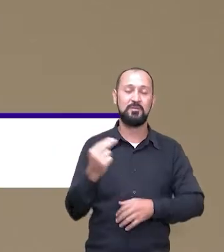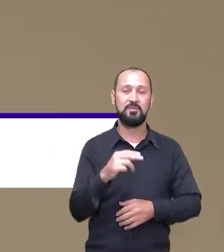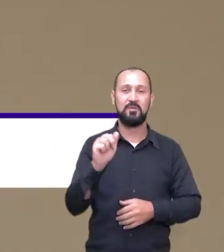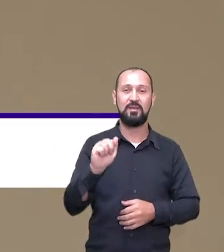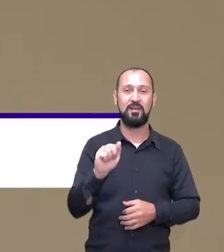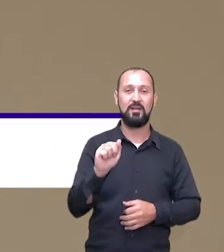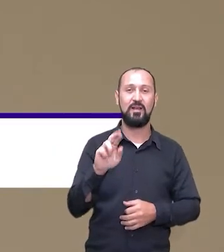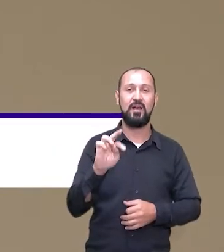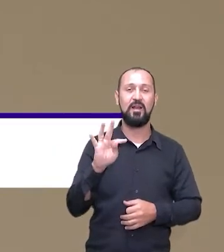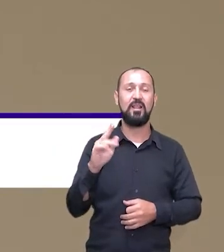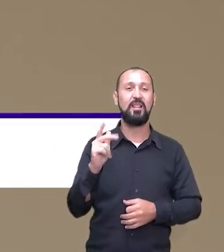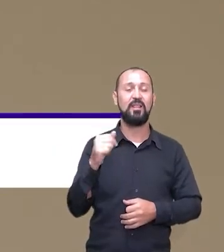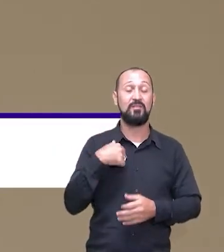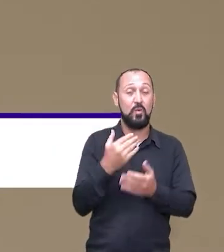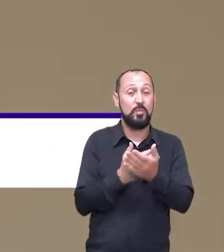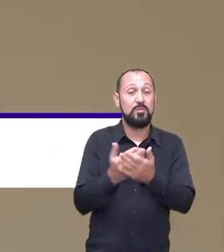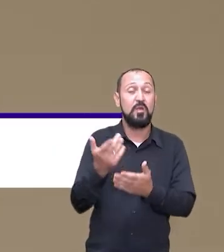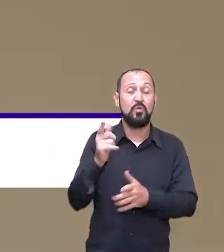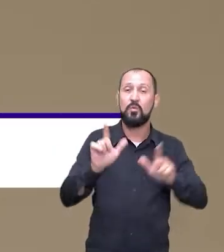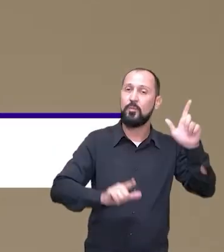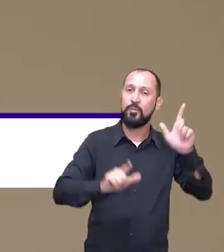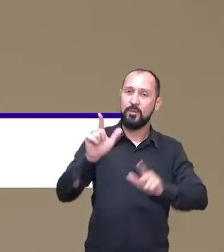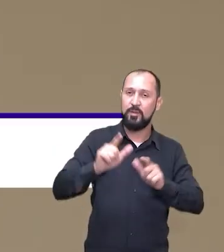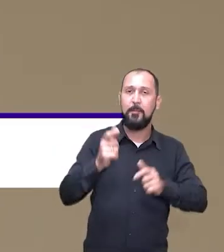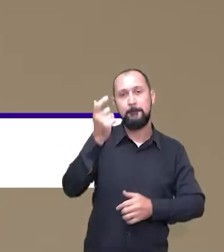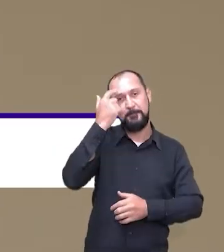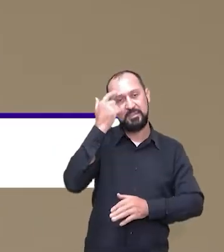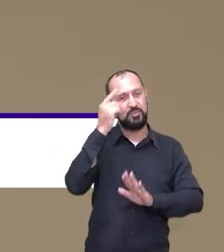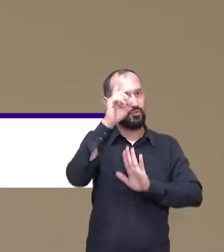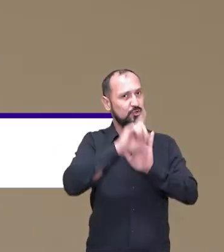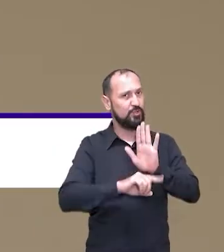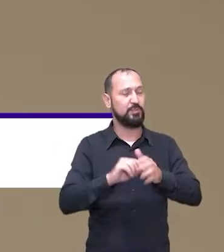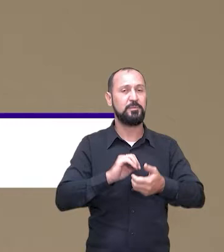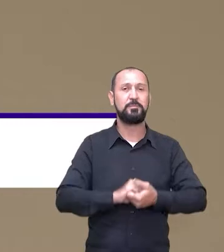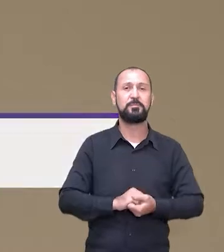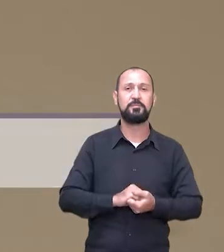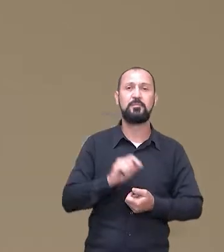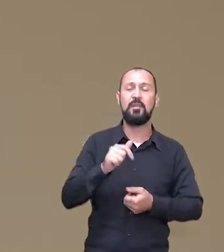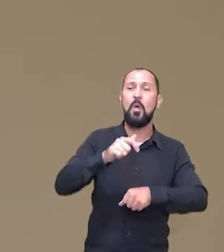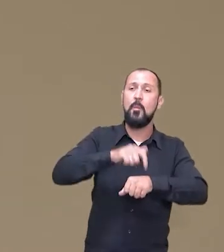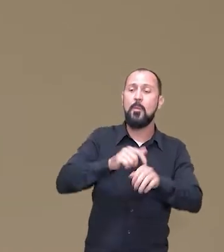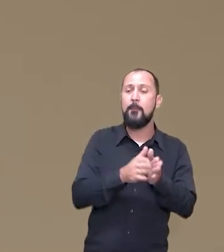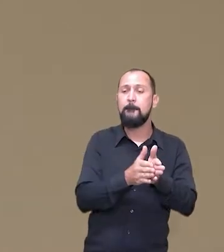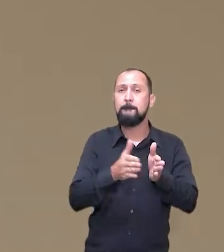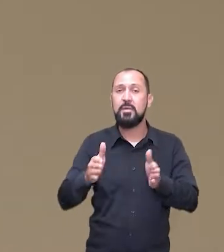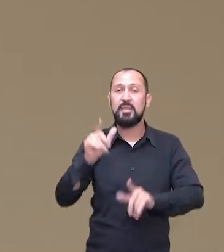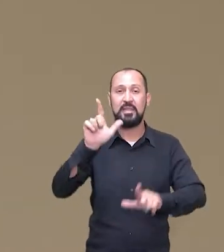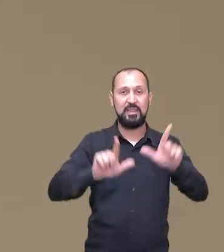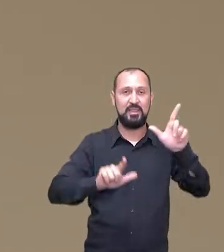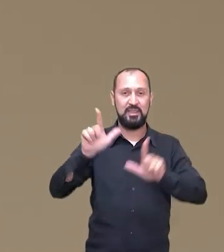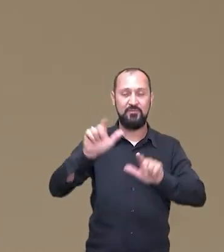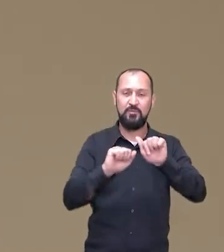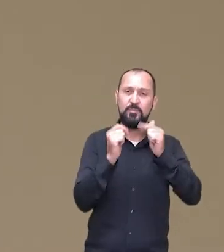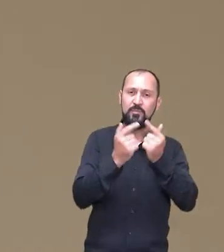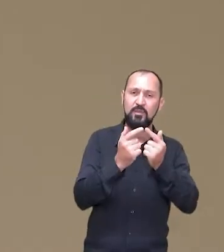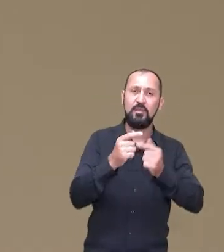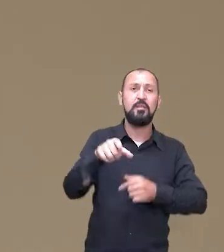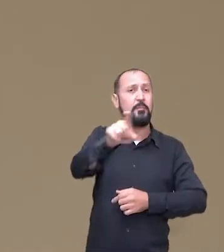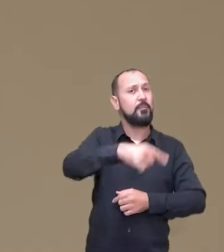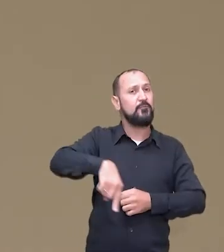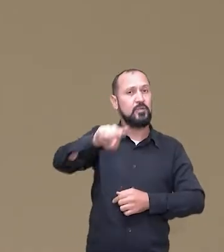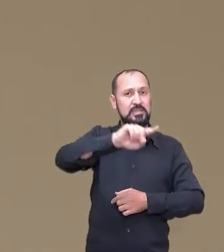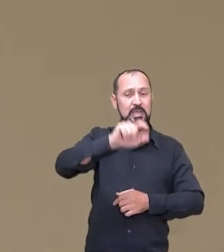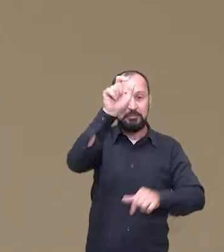Olá, eu sou Areta Muritiba e está começando mais um Pensando o Direito. Esse é um espaço da TV Assembleia que